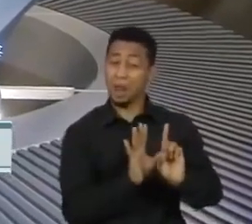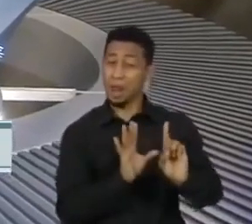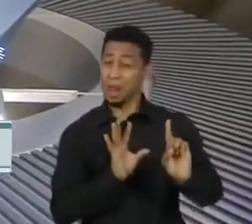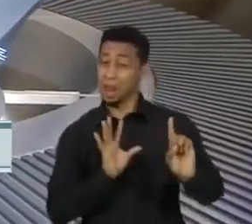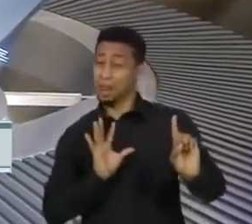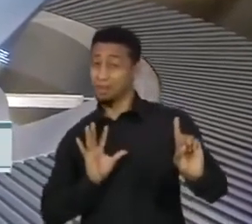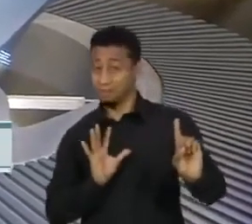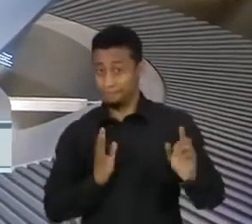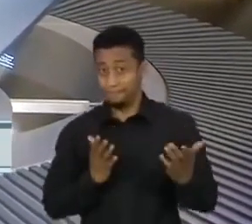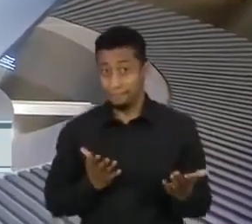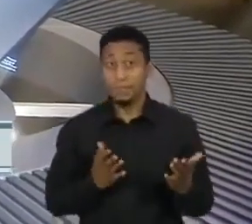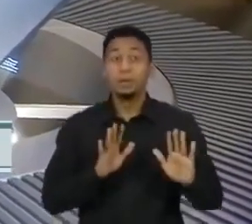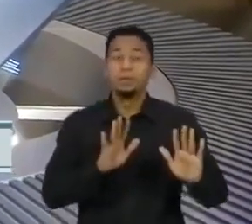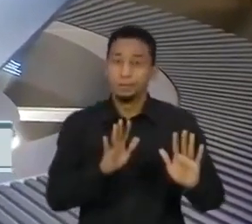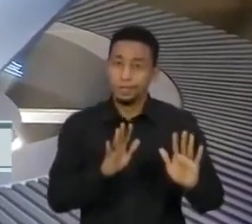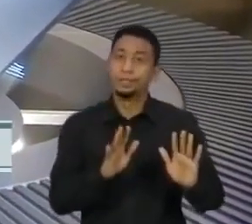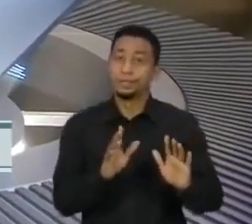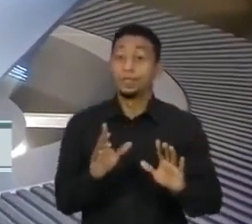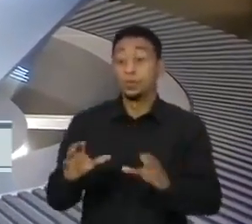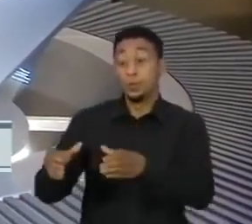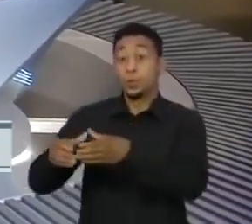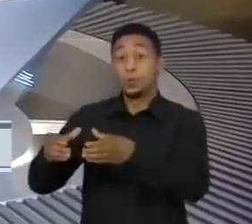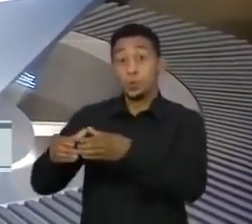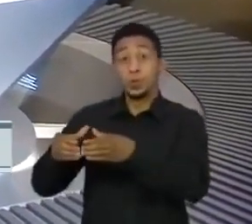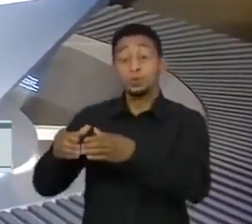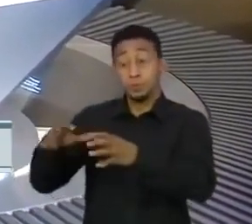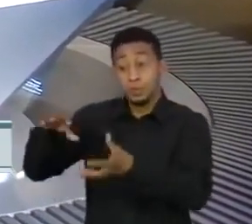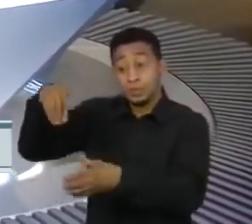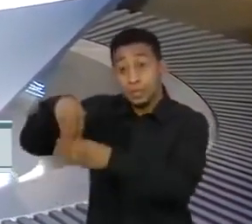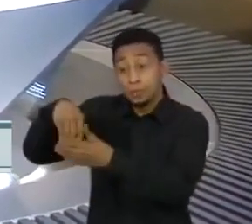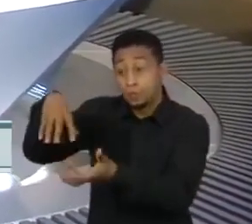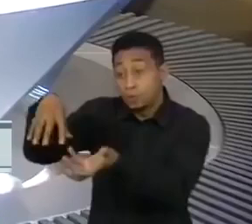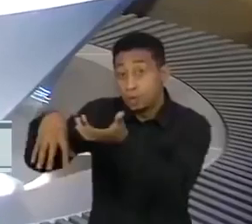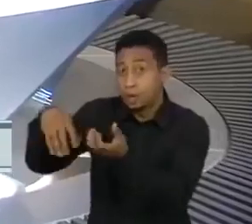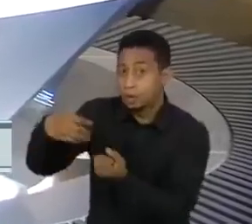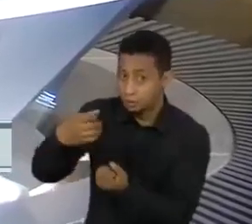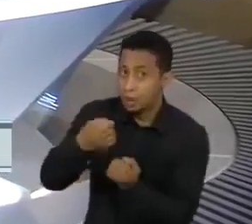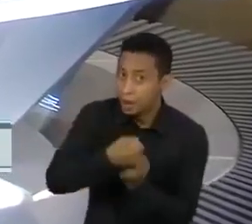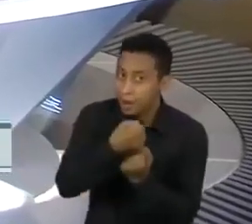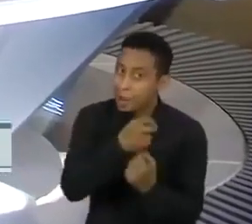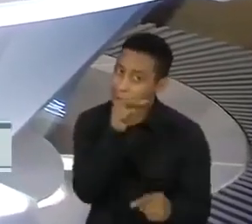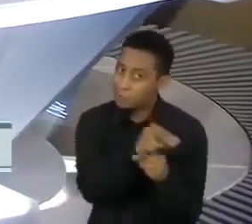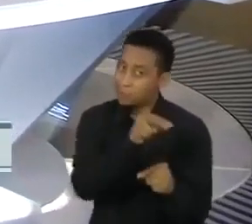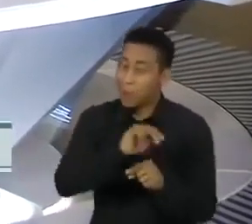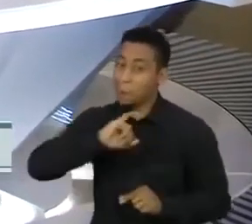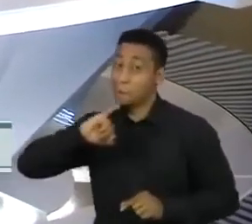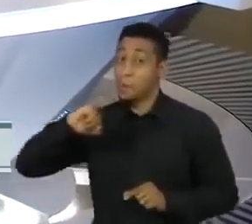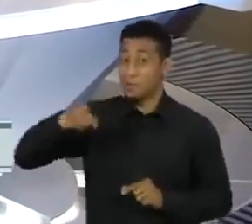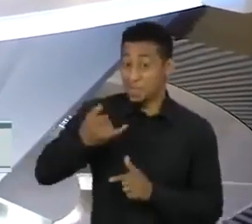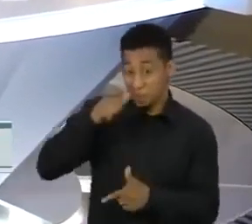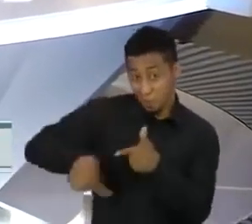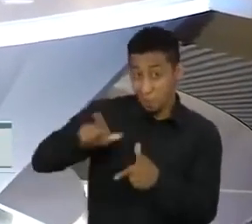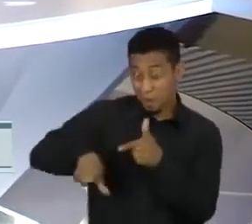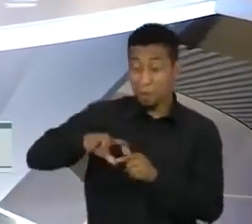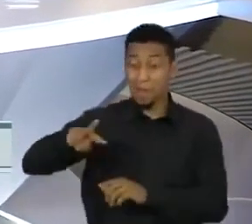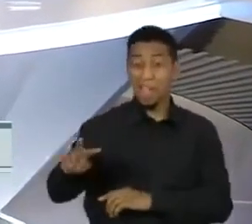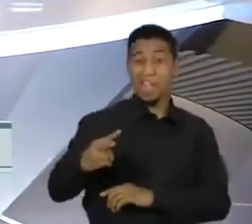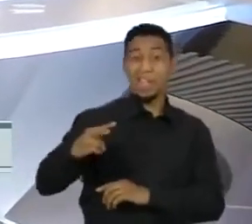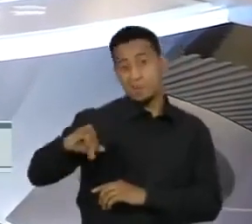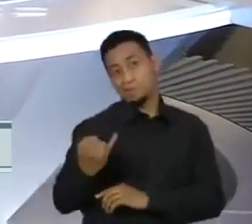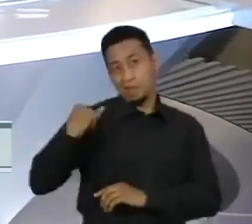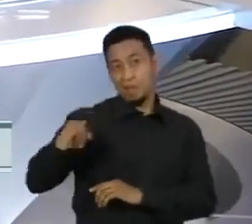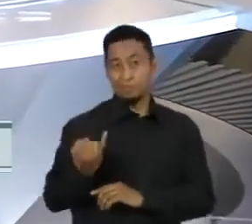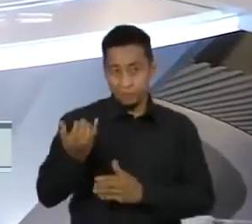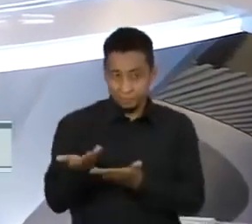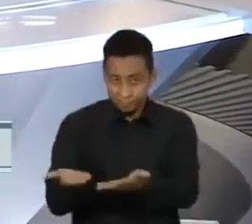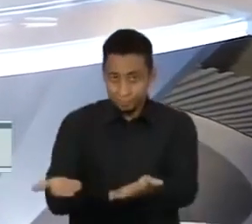é, mas ele está protegido por uma maioria no Congresso que aproveita a crise para atender a interesses próprios. O prazo de validade